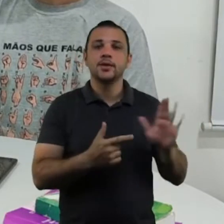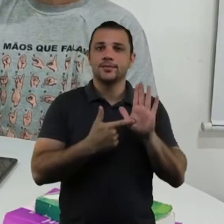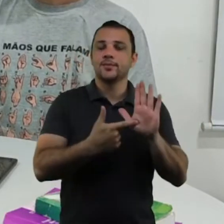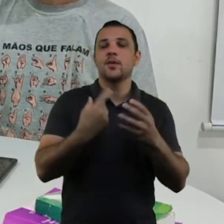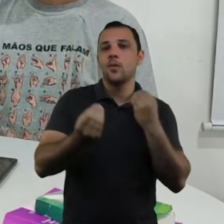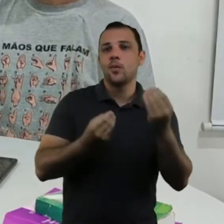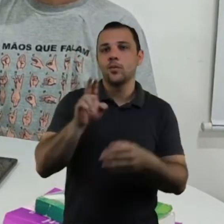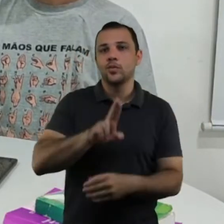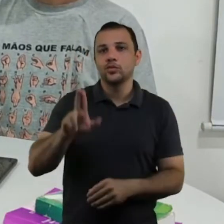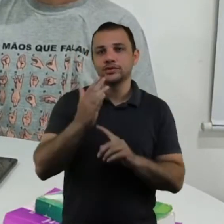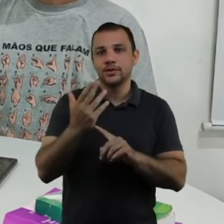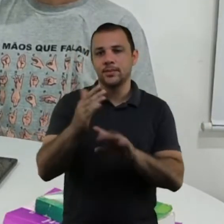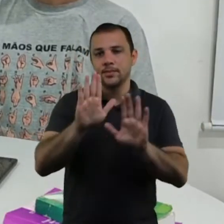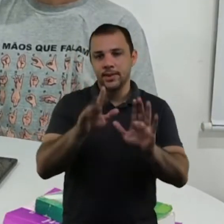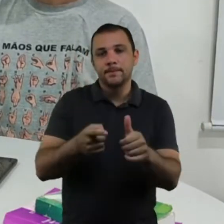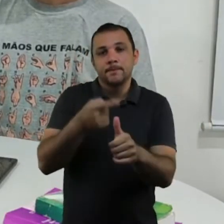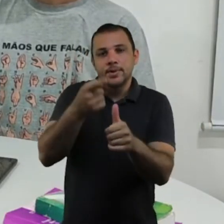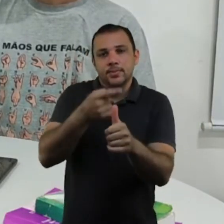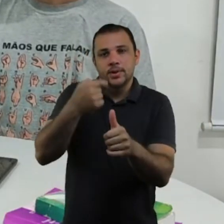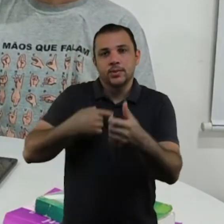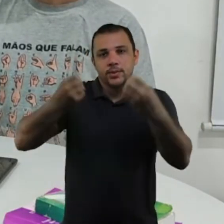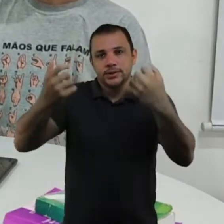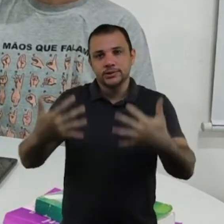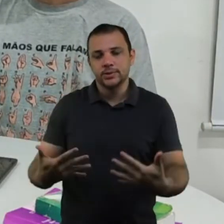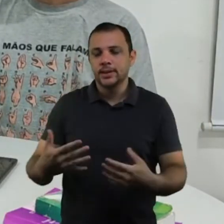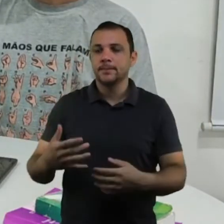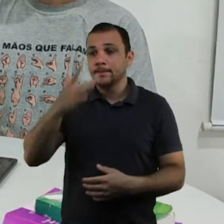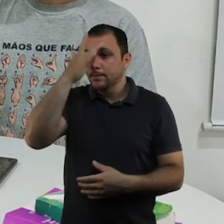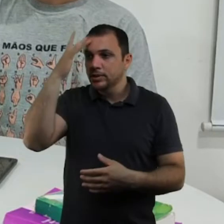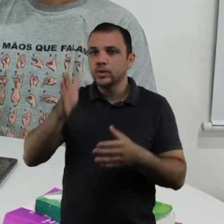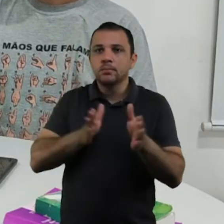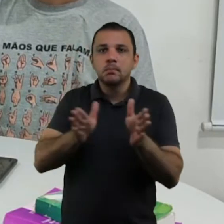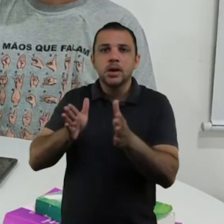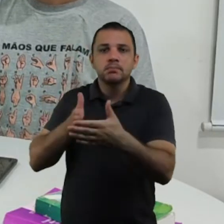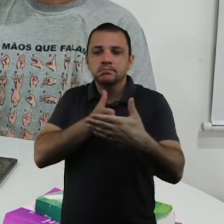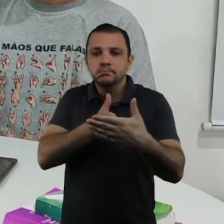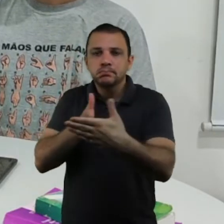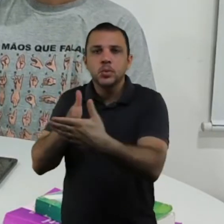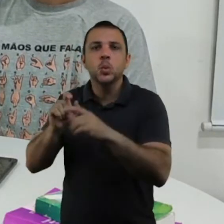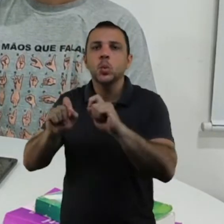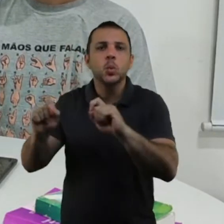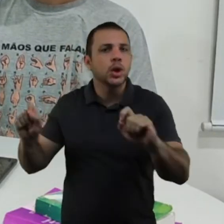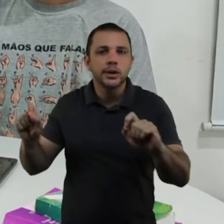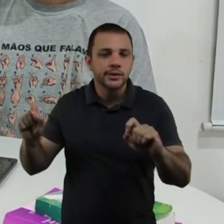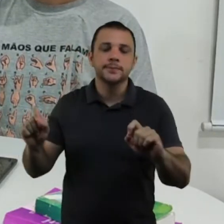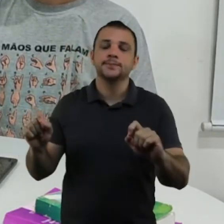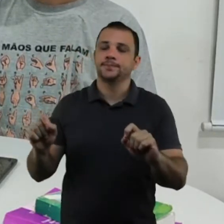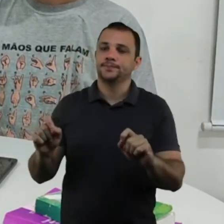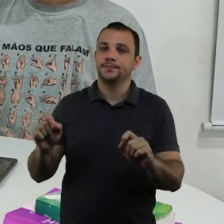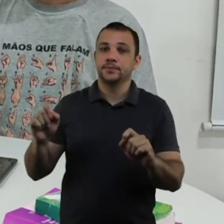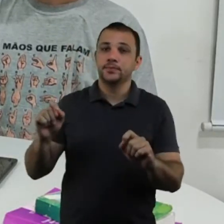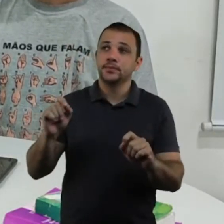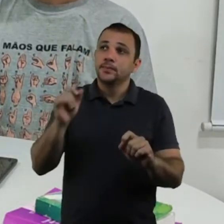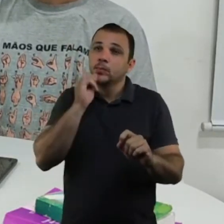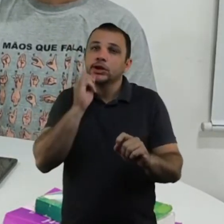com mobilidade reduzida. Nada melhor para conceituar como um exemplo, uma pessoa idosa. Uma pessoa idosa, ela